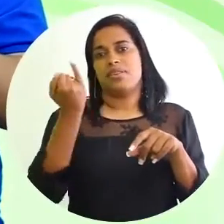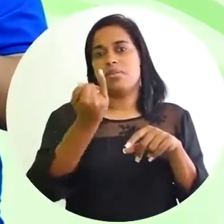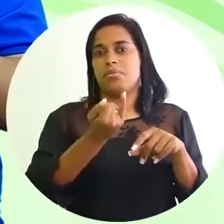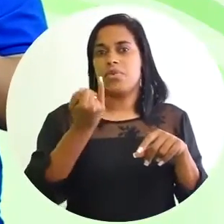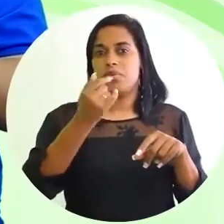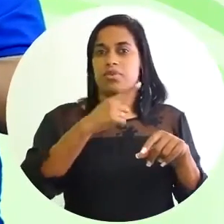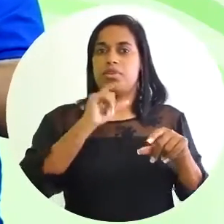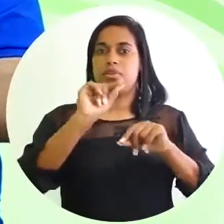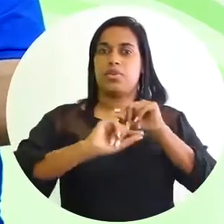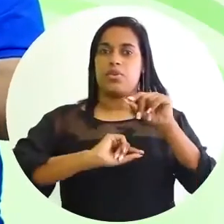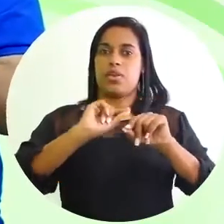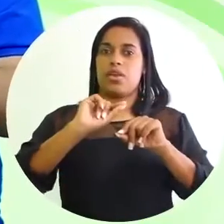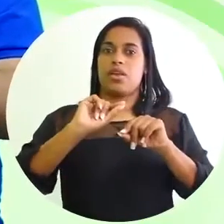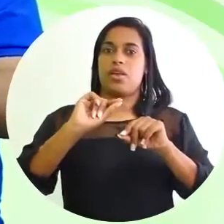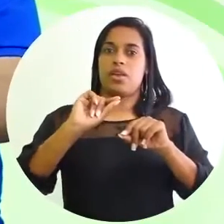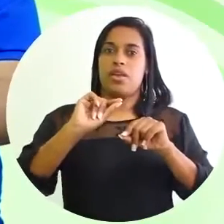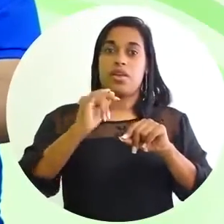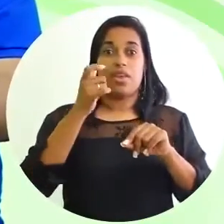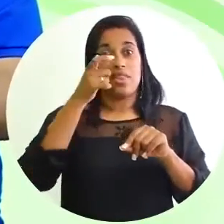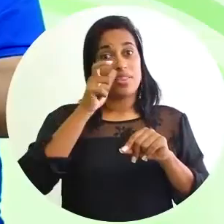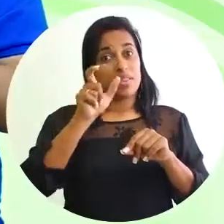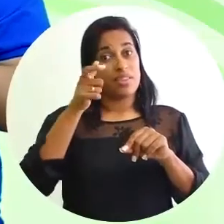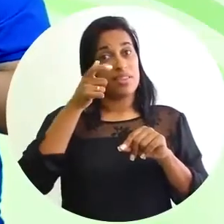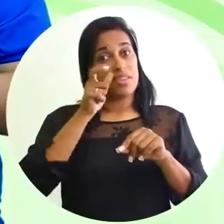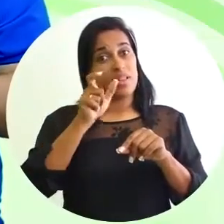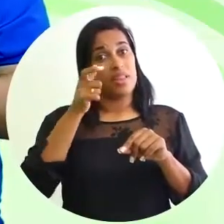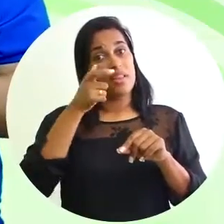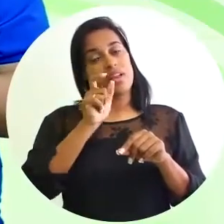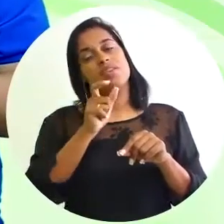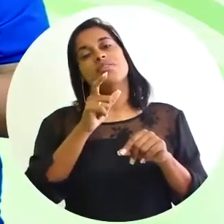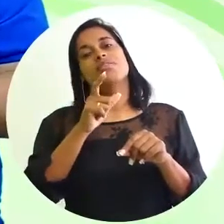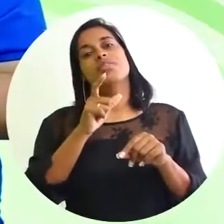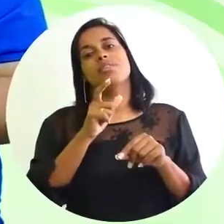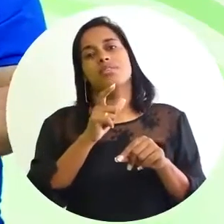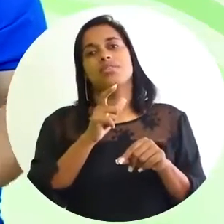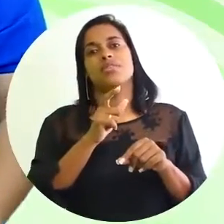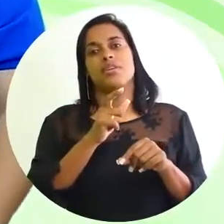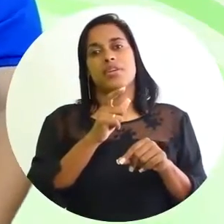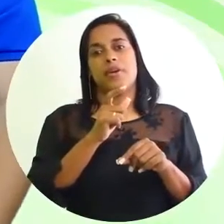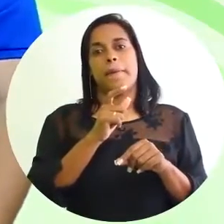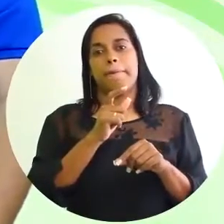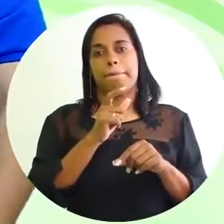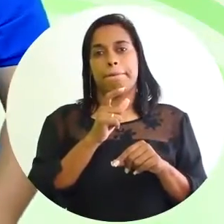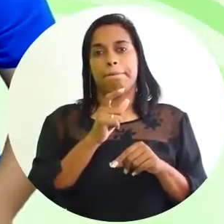gente se atenha ao que faz do game interessante para quem está jogando.